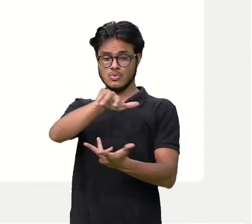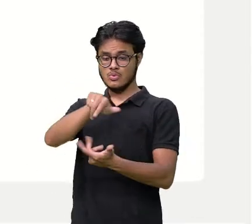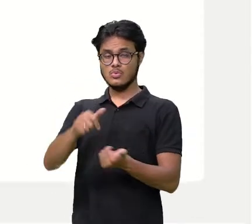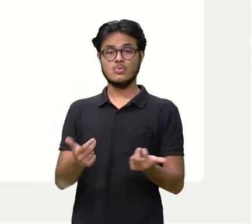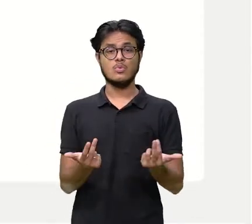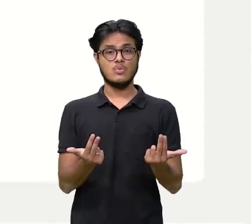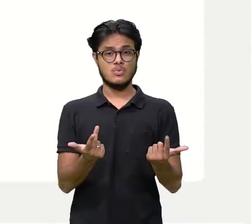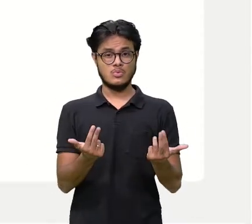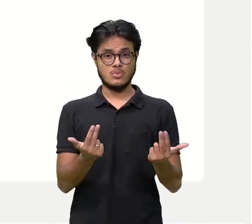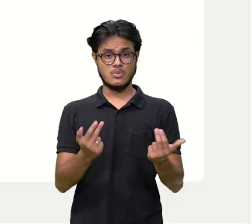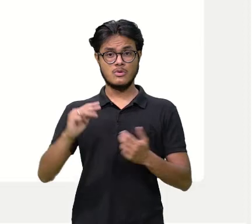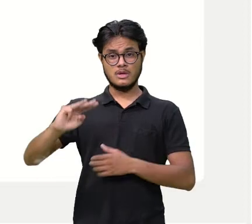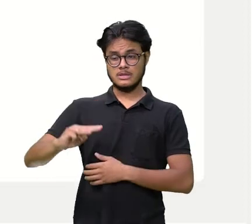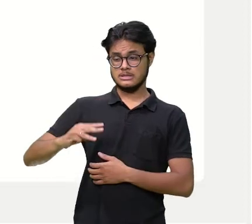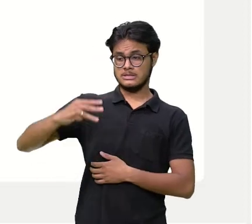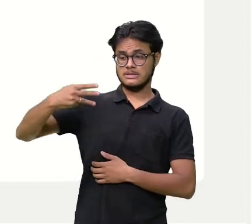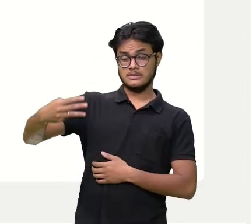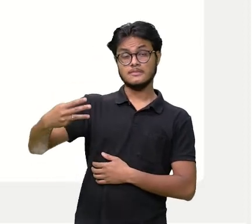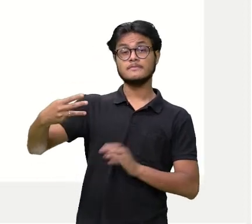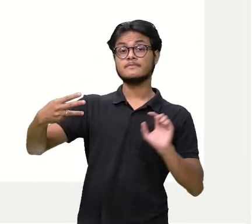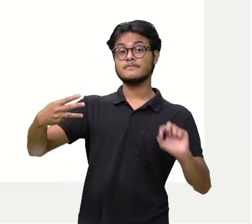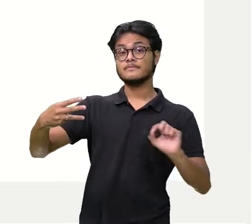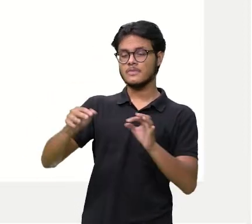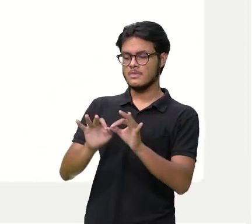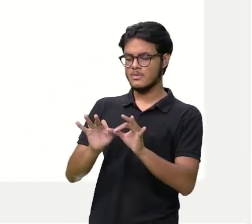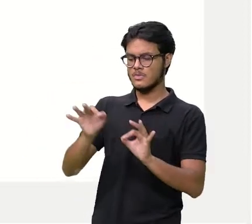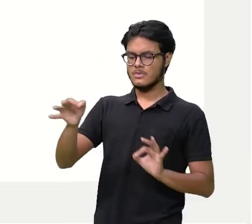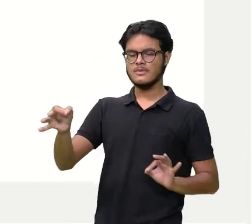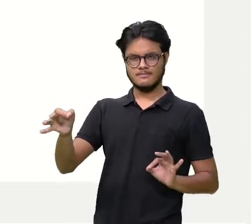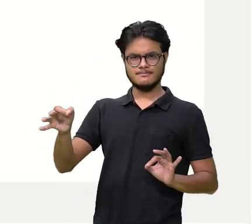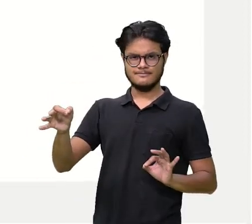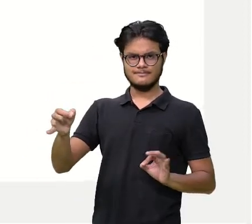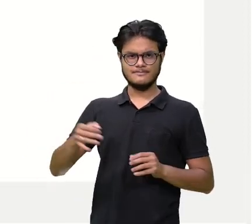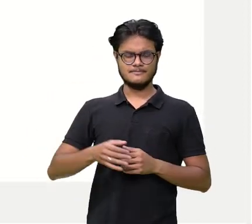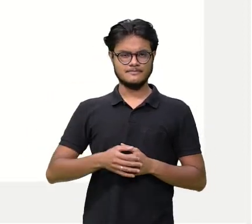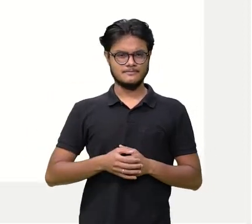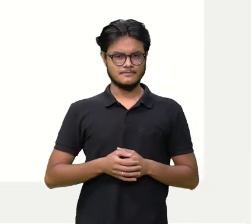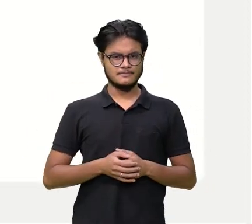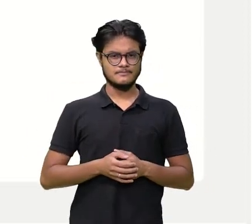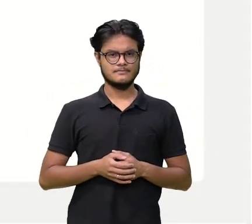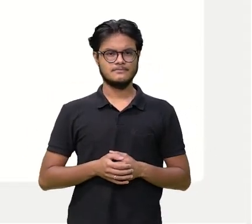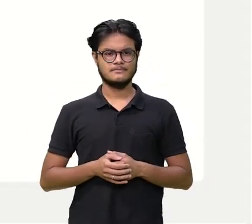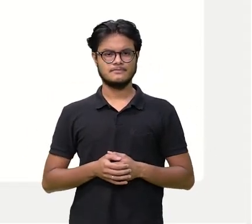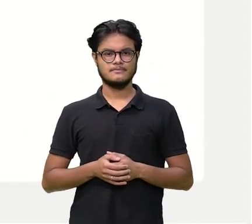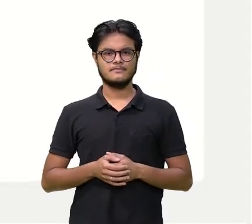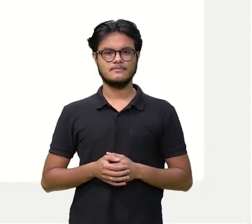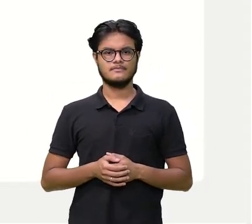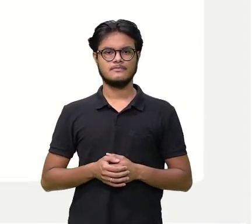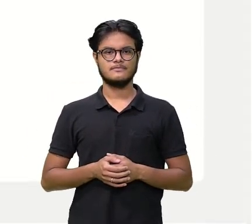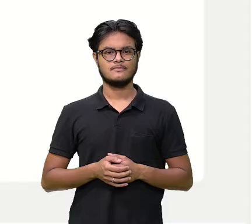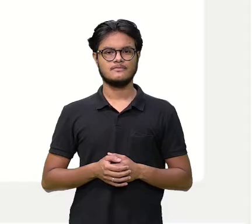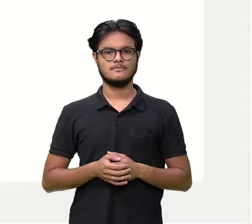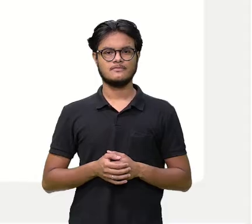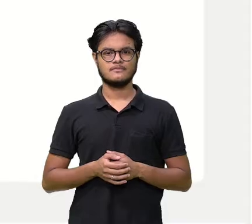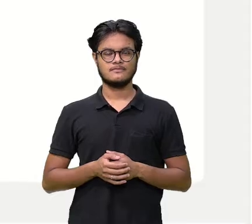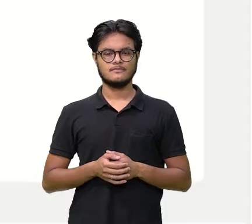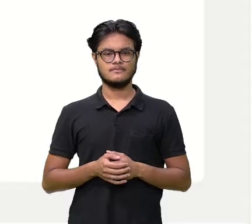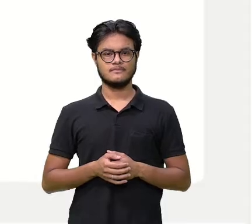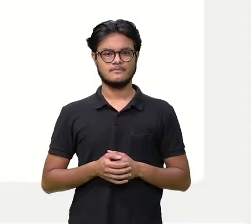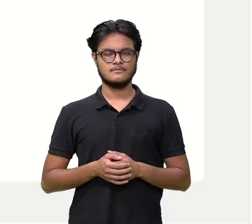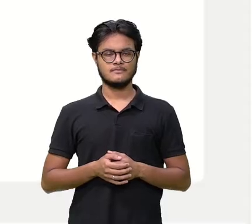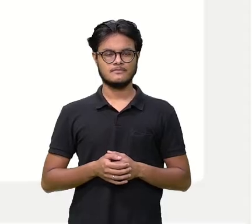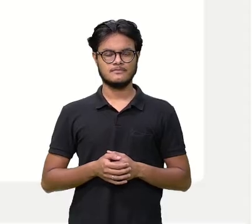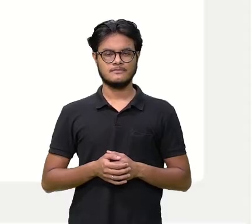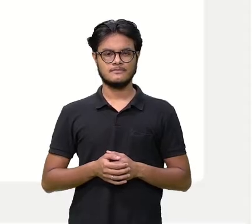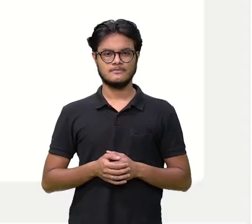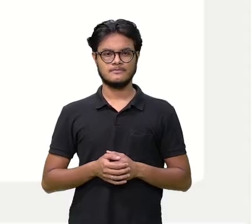ao cubo da distância média, é o R, que a gente popularmente chama de raio médio da órbita do planeta ao